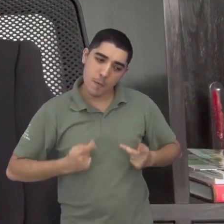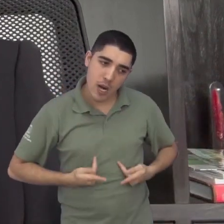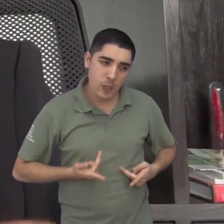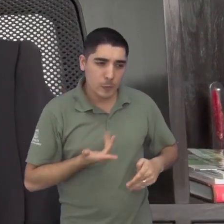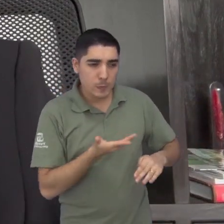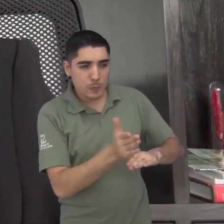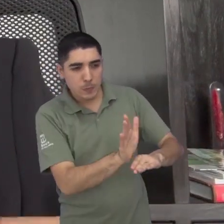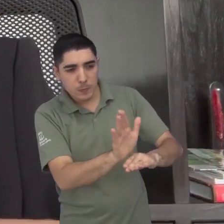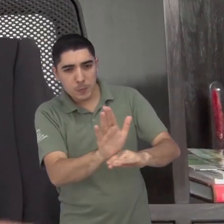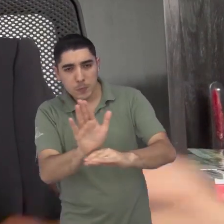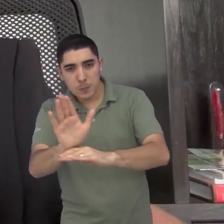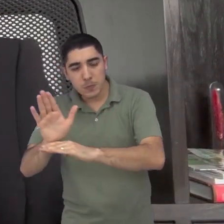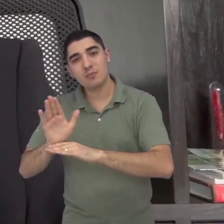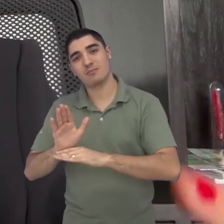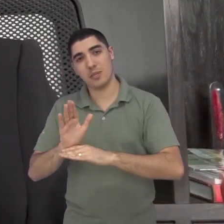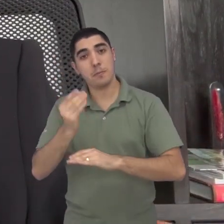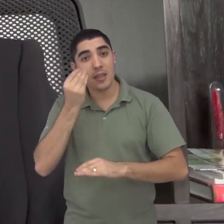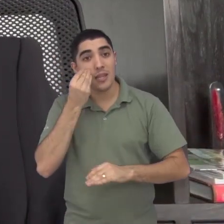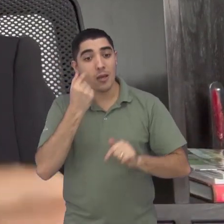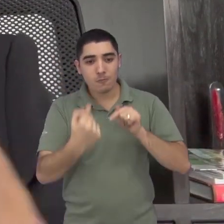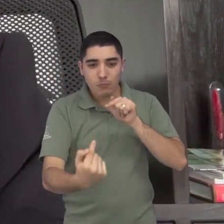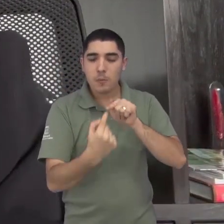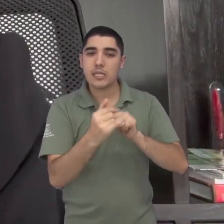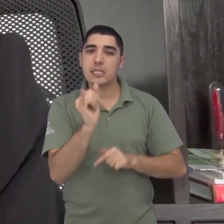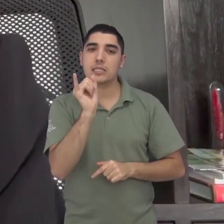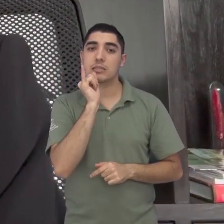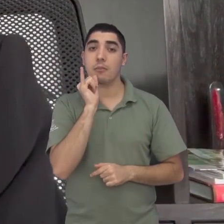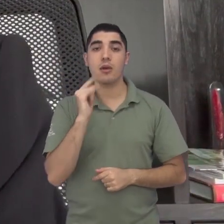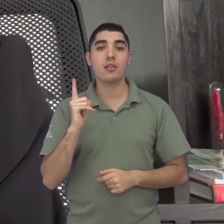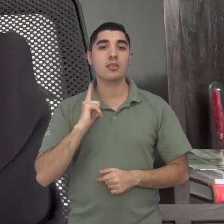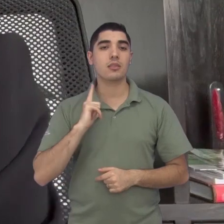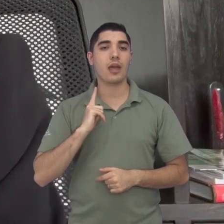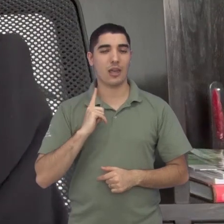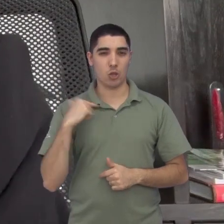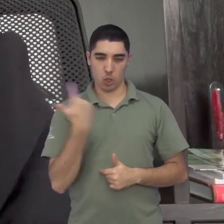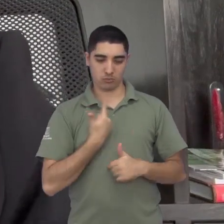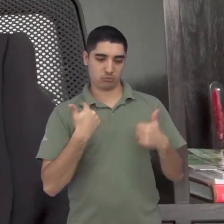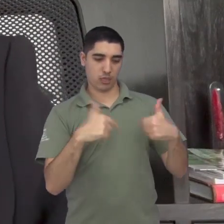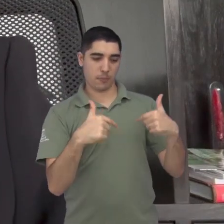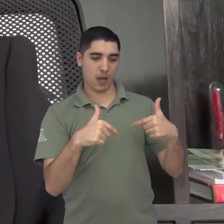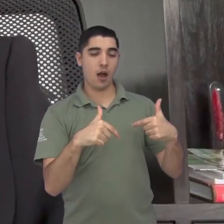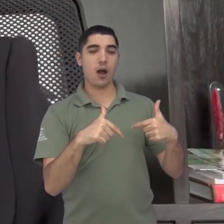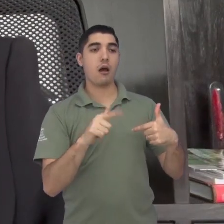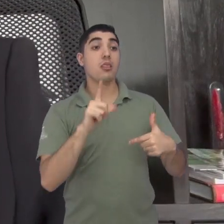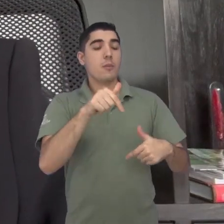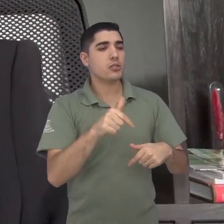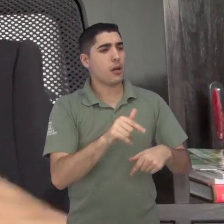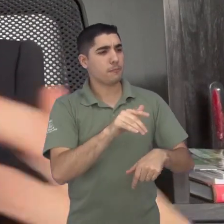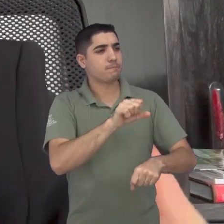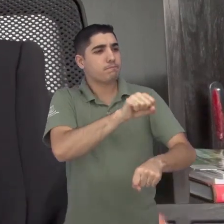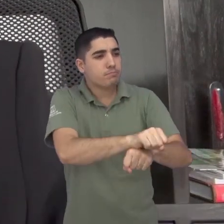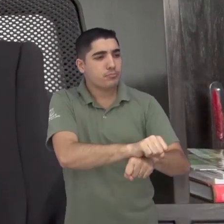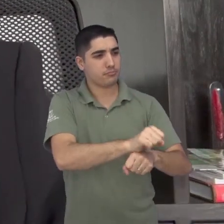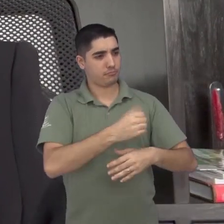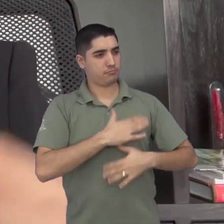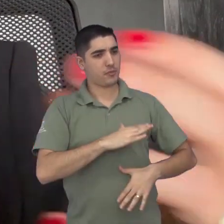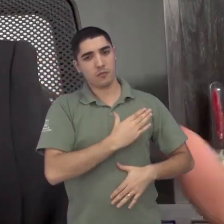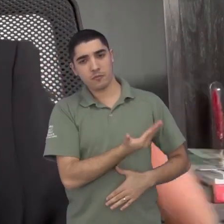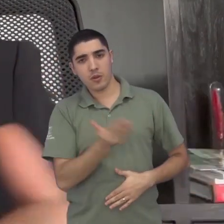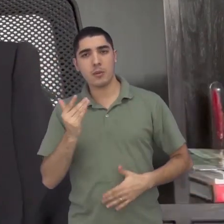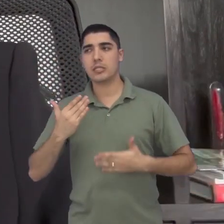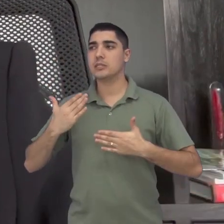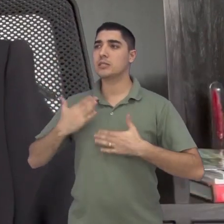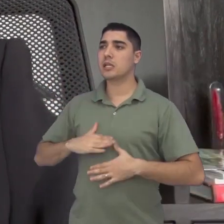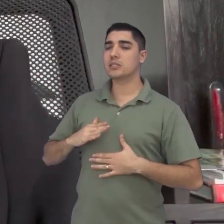a gente consiga ter, durante o nosso dia, por exemplo, momentos de pausas que são tão importantes para a gente produzir melhor, para a gente inovar, para a